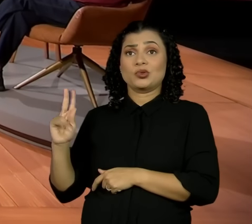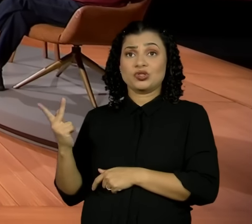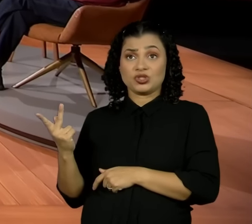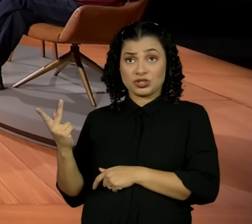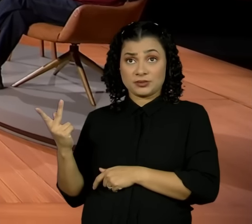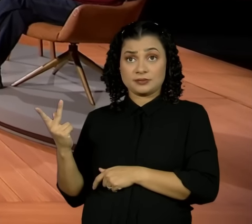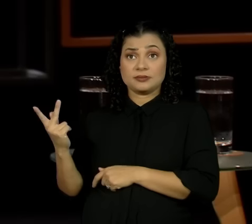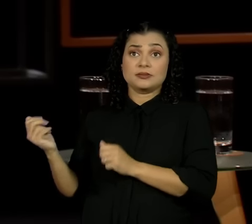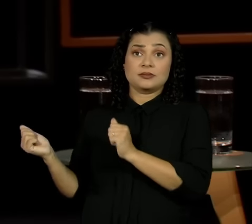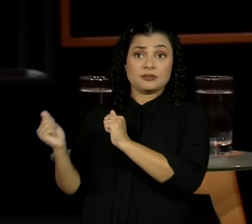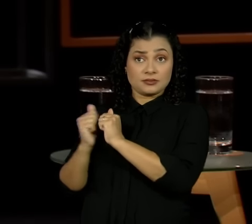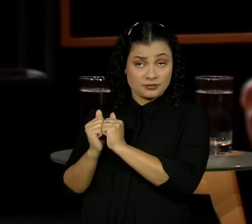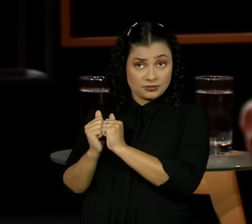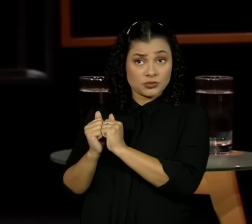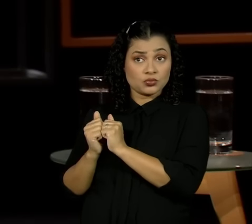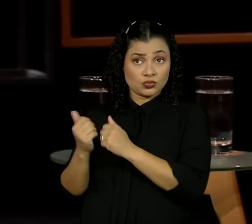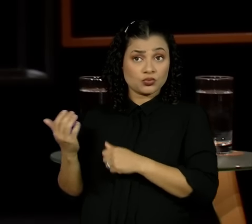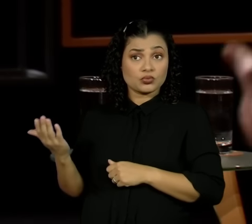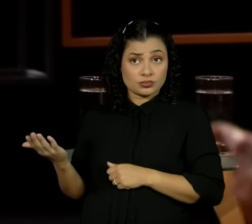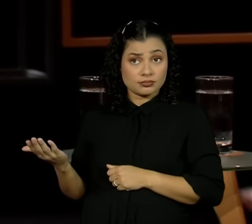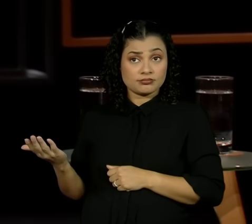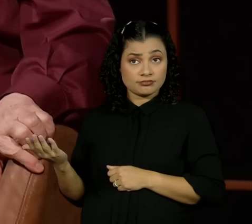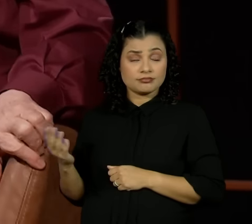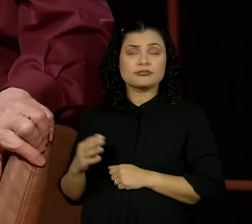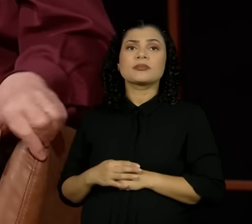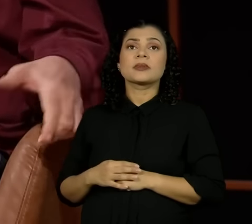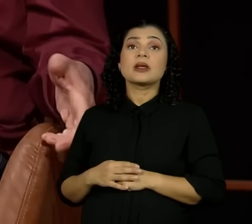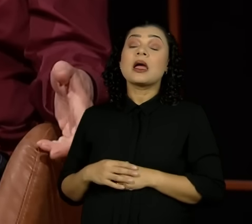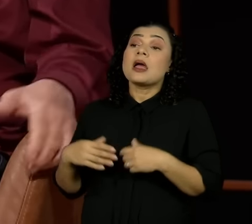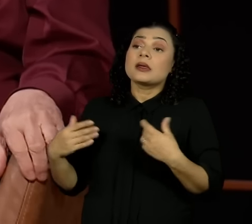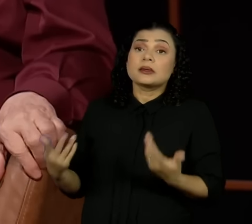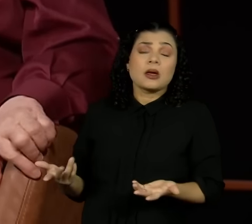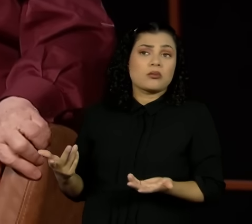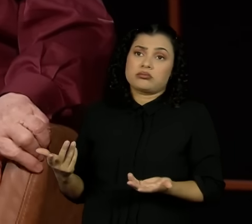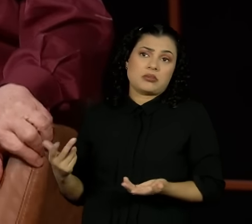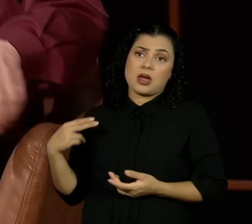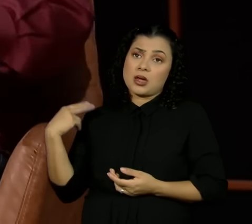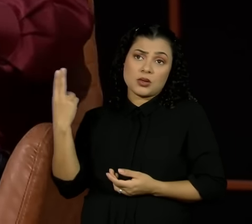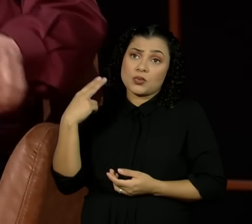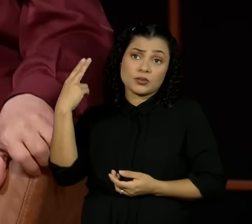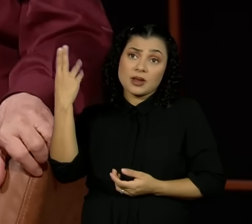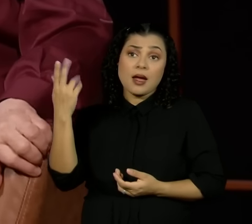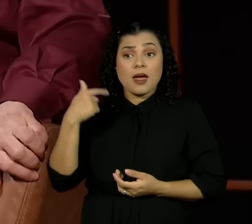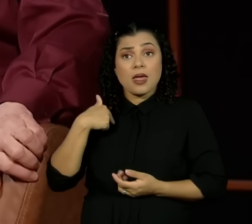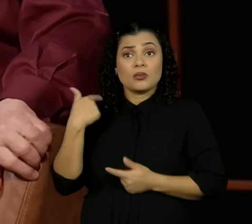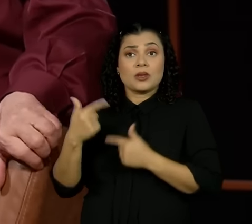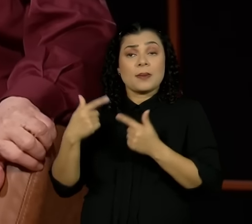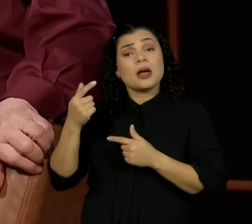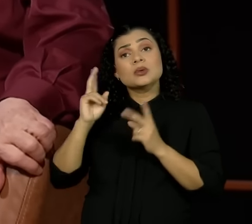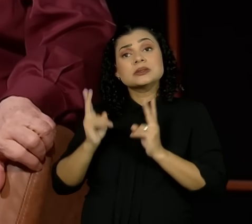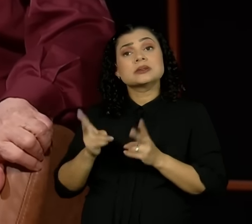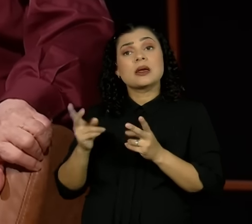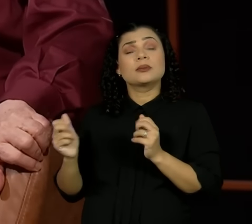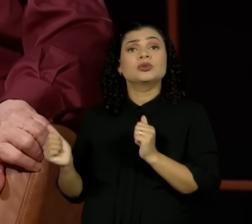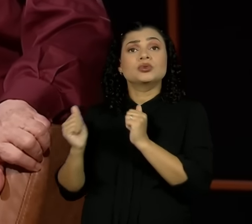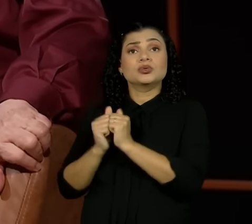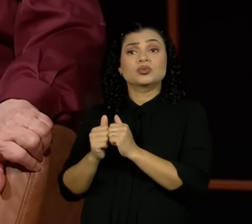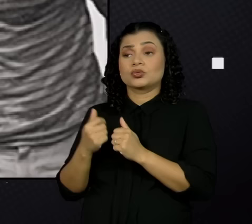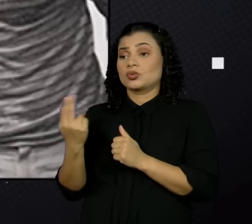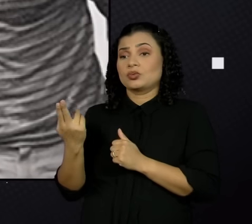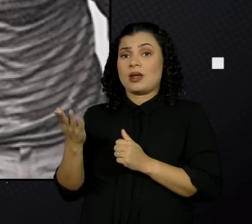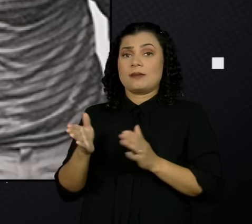Deus, com a Ruth Cobar. E aí, não dá, eu trabalho toda noite, não dá para fazer a